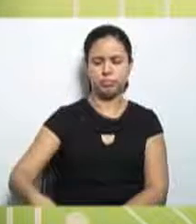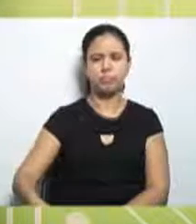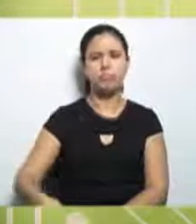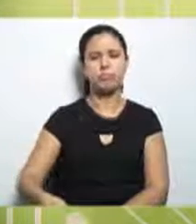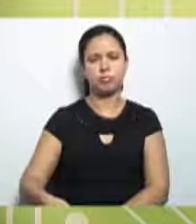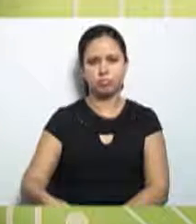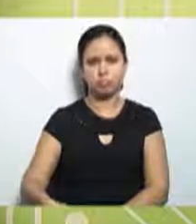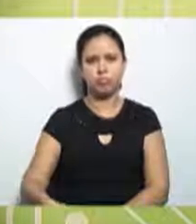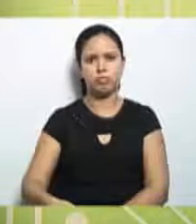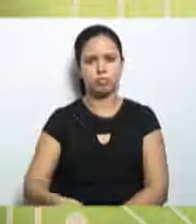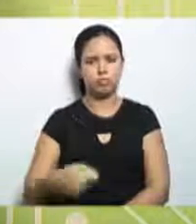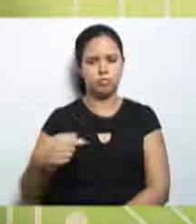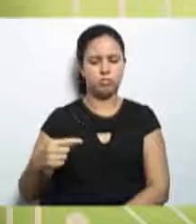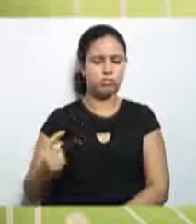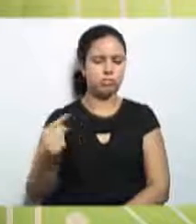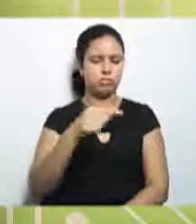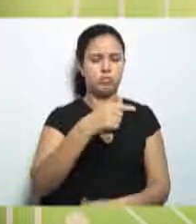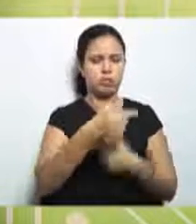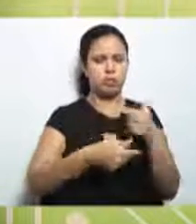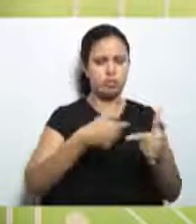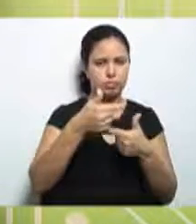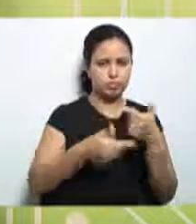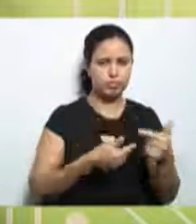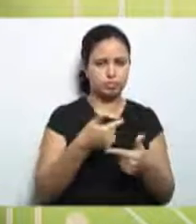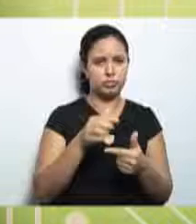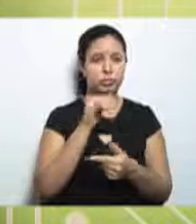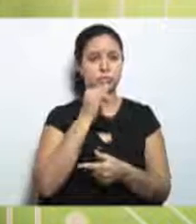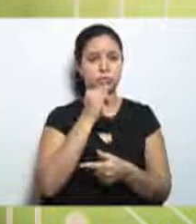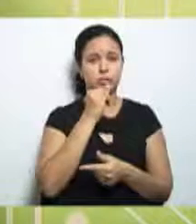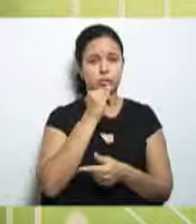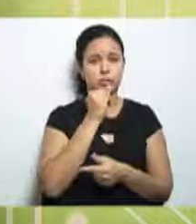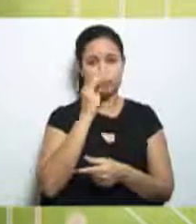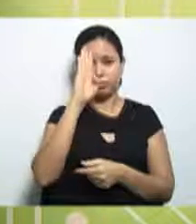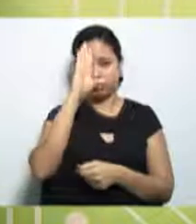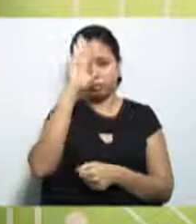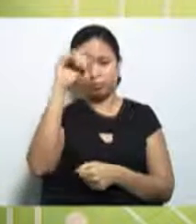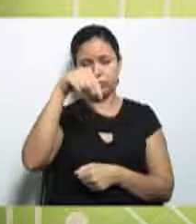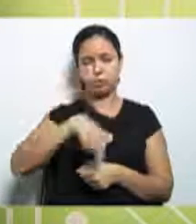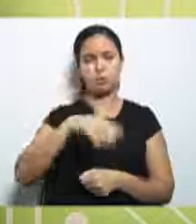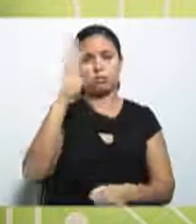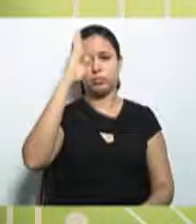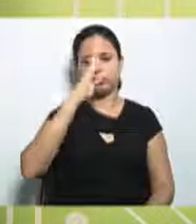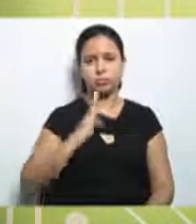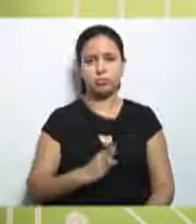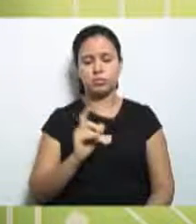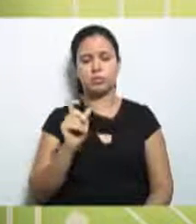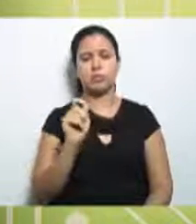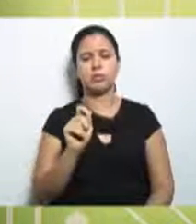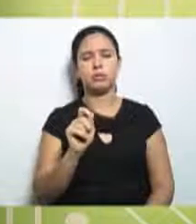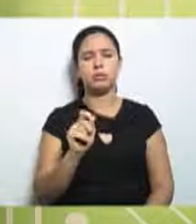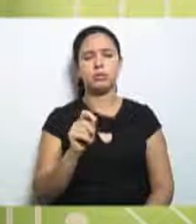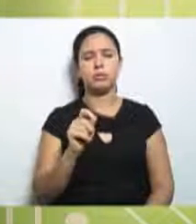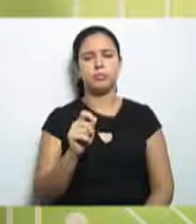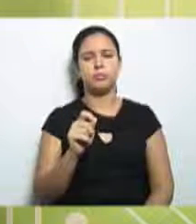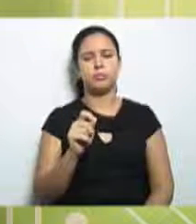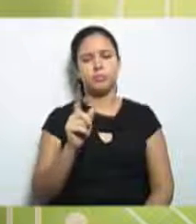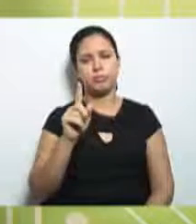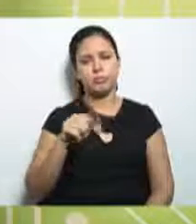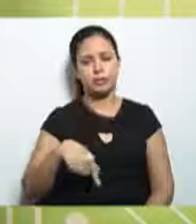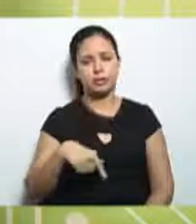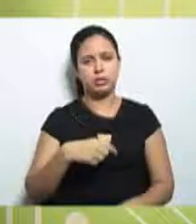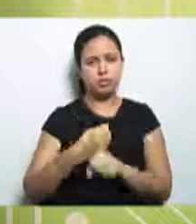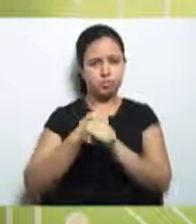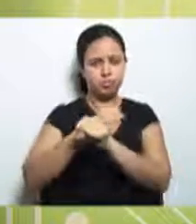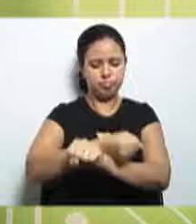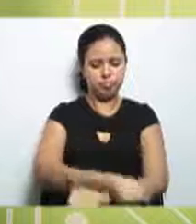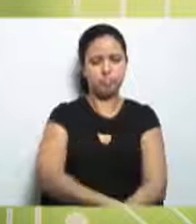E o exemplo mais notório que a gente tem, principalmente no Brasil, é do modo de produção,